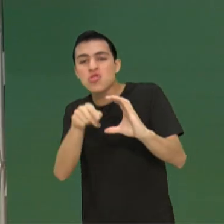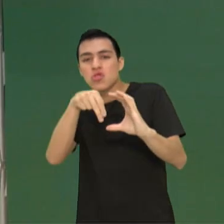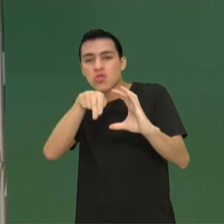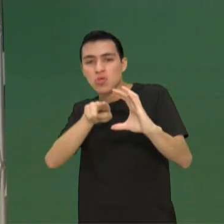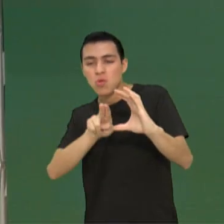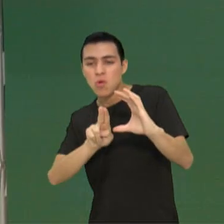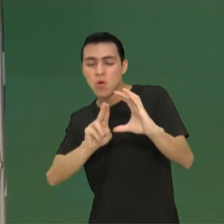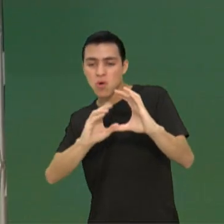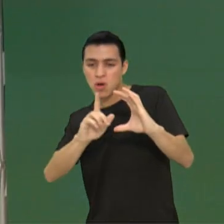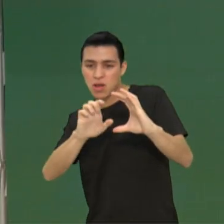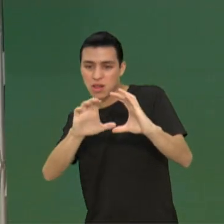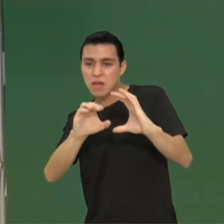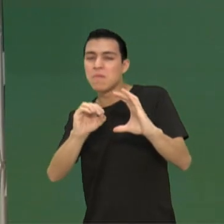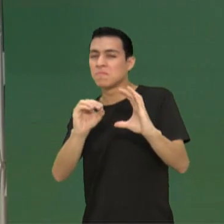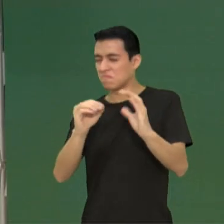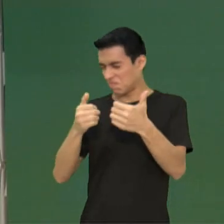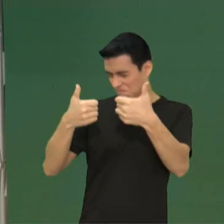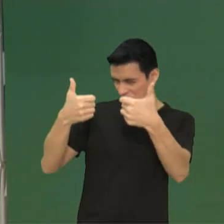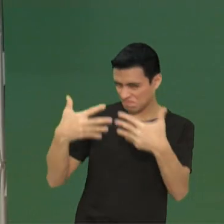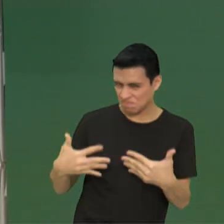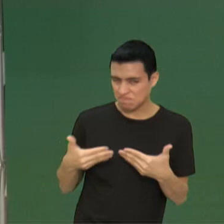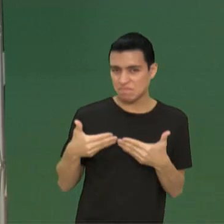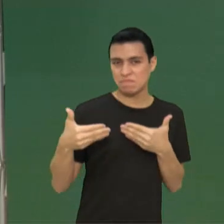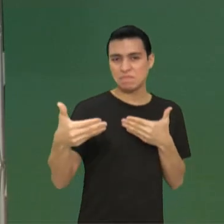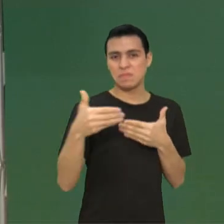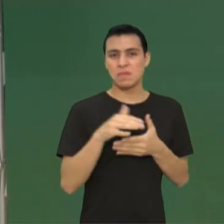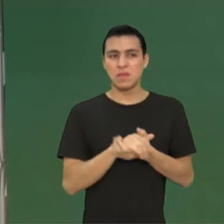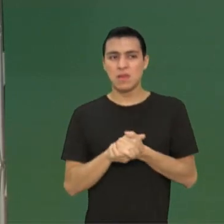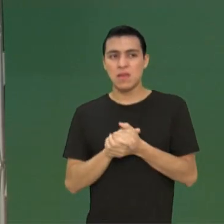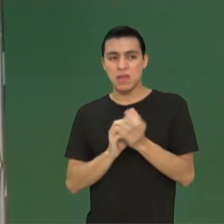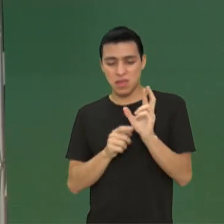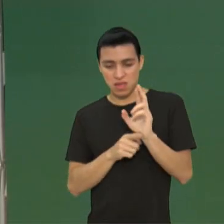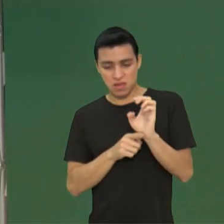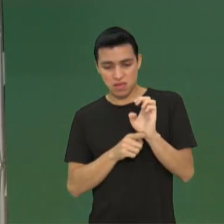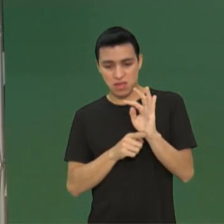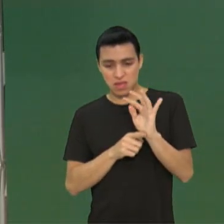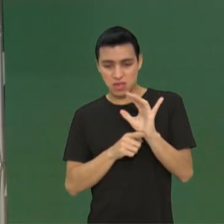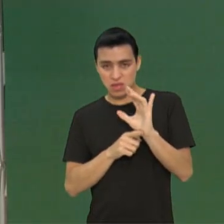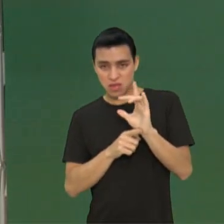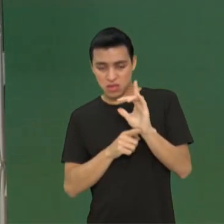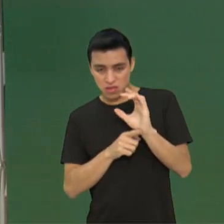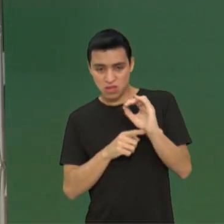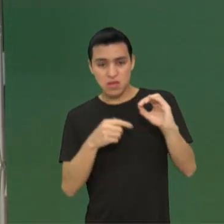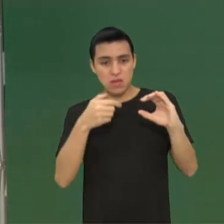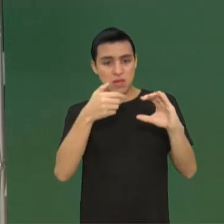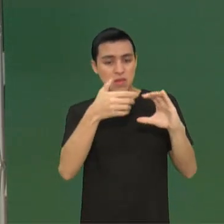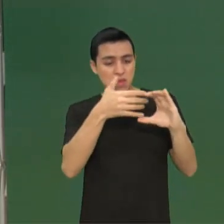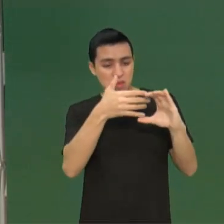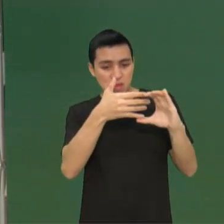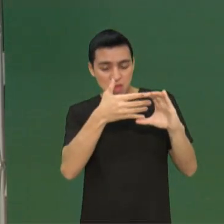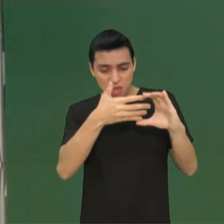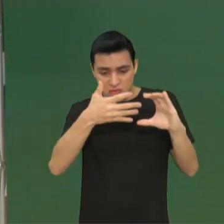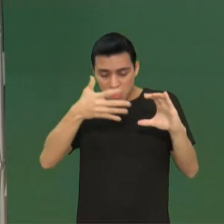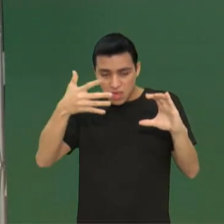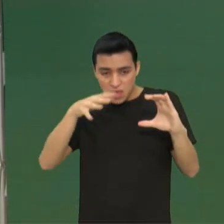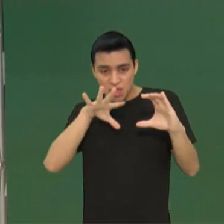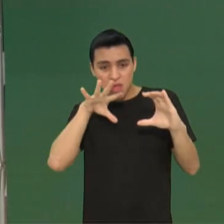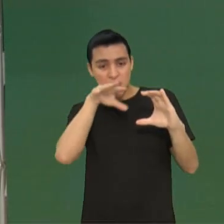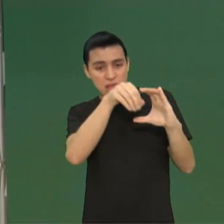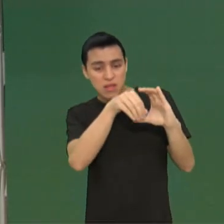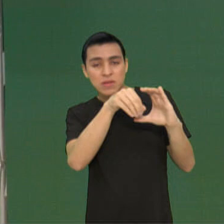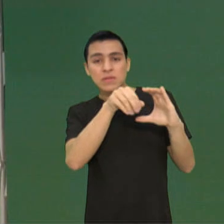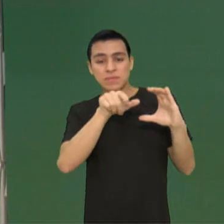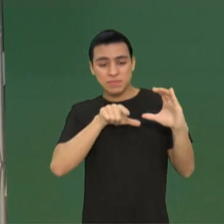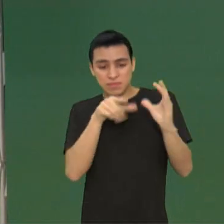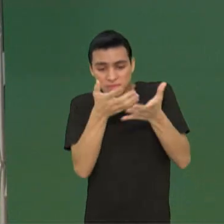núcleo? Segue comigo. O retículo endoplasmático, organela encontrada em células eucarióticas, forma uma